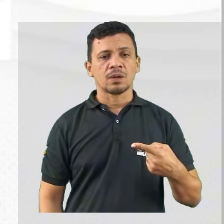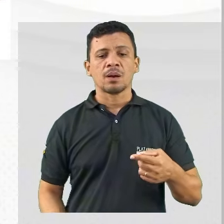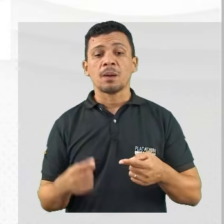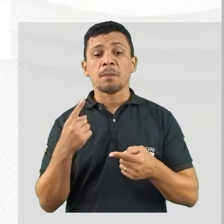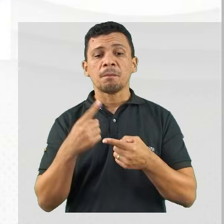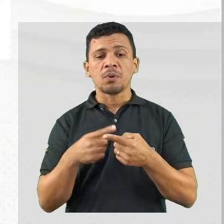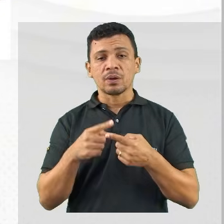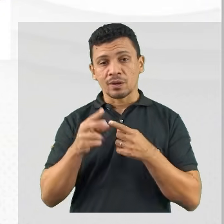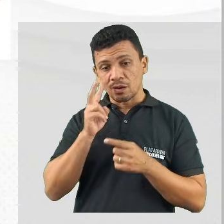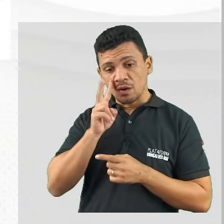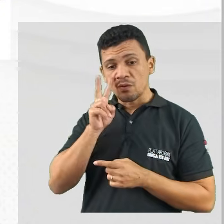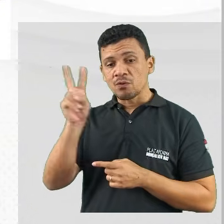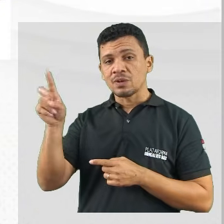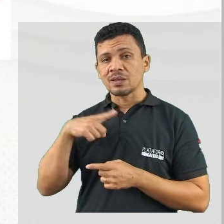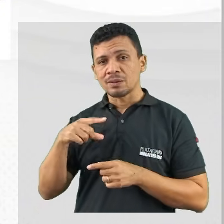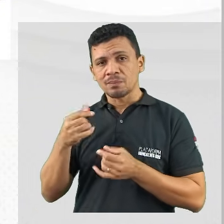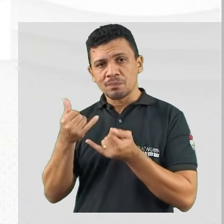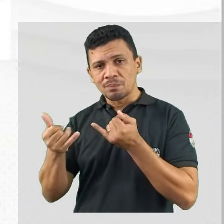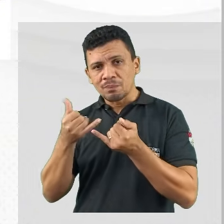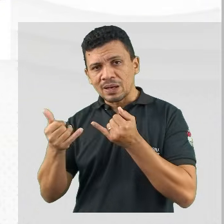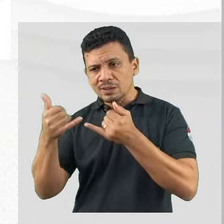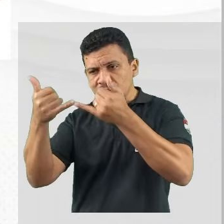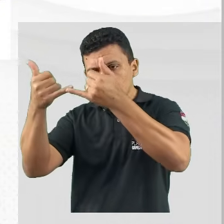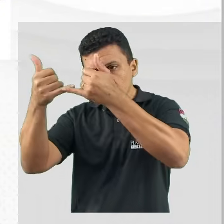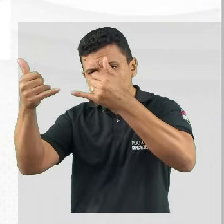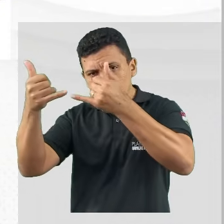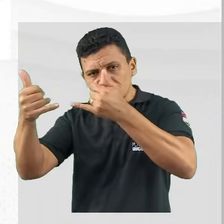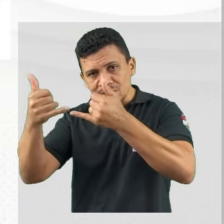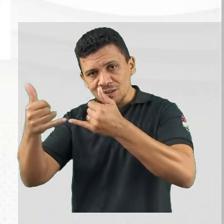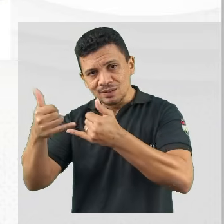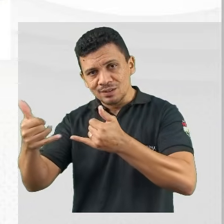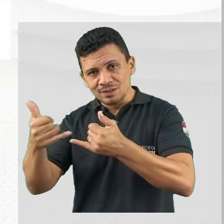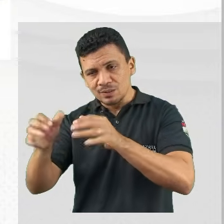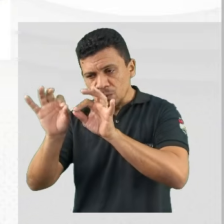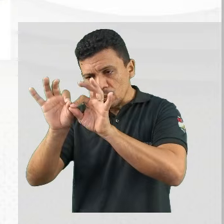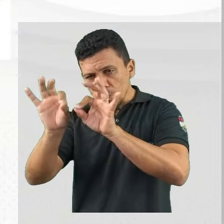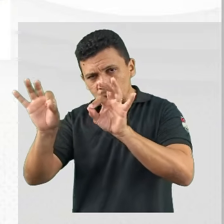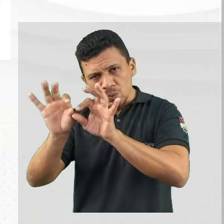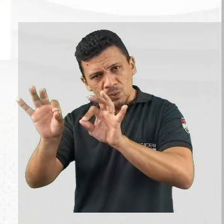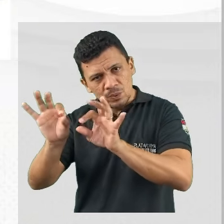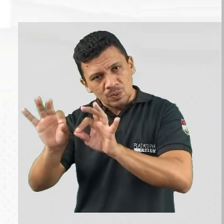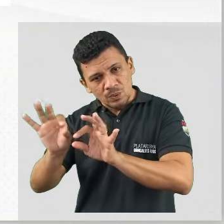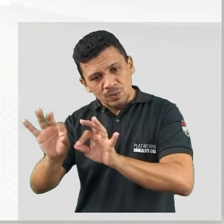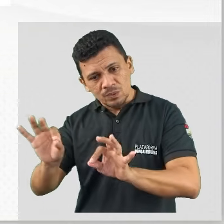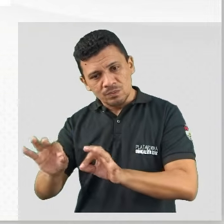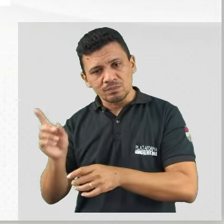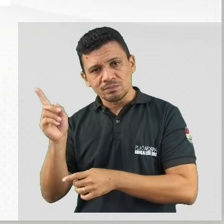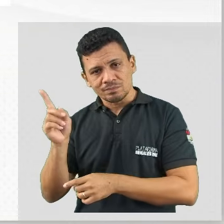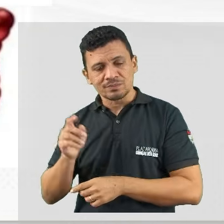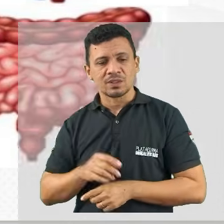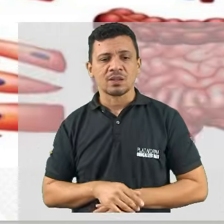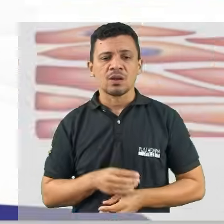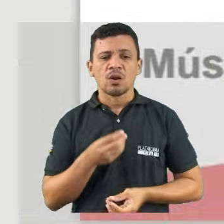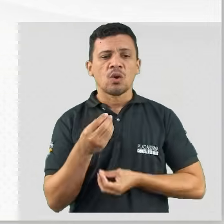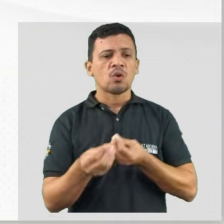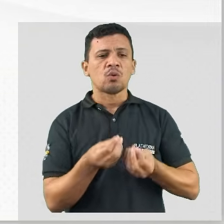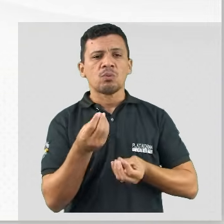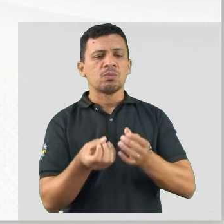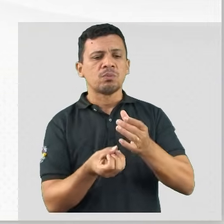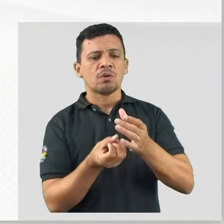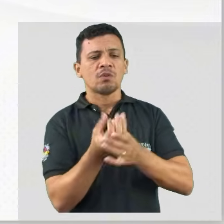devido a essas linhas, ó. Tá bom? Devido a essas linhas. E essas linhas são